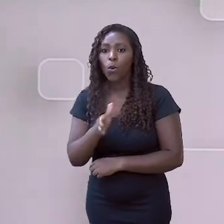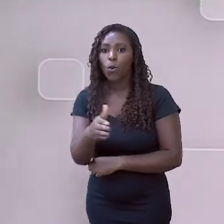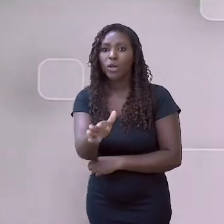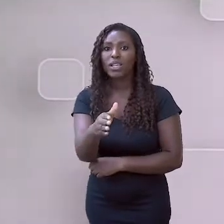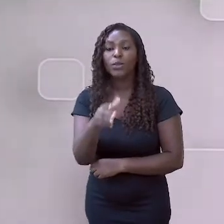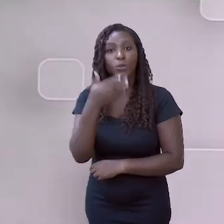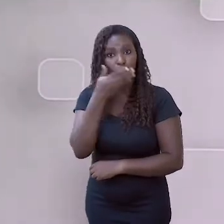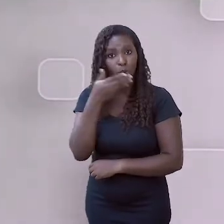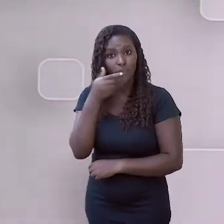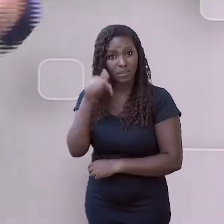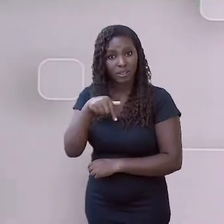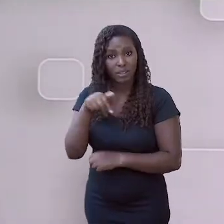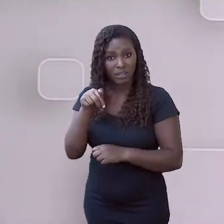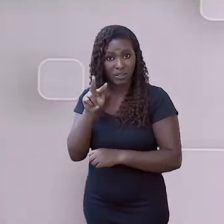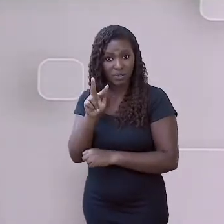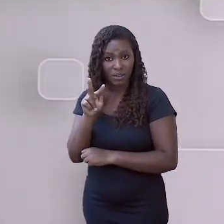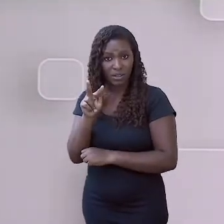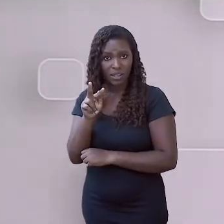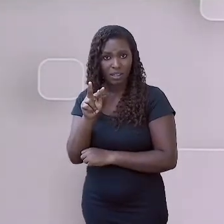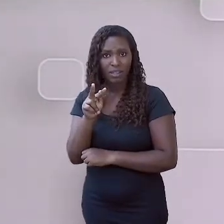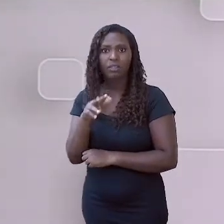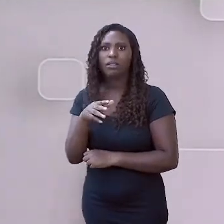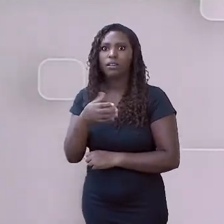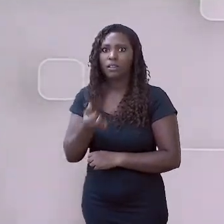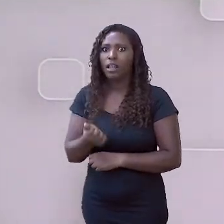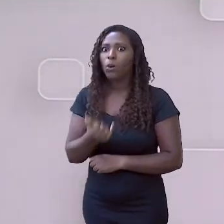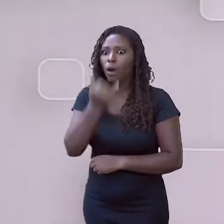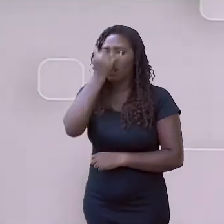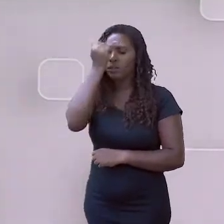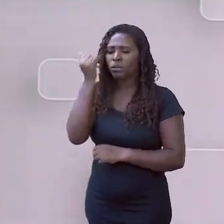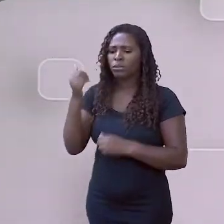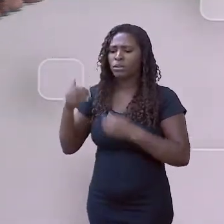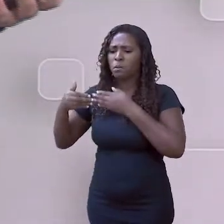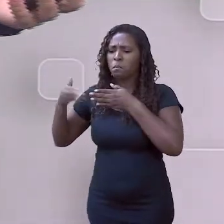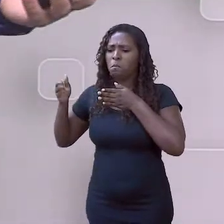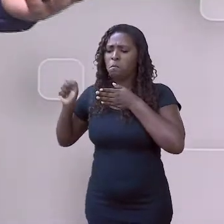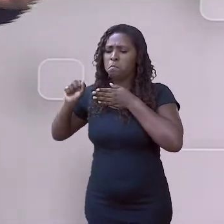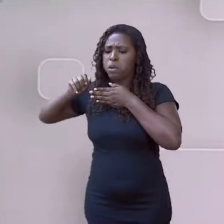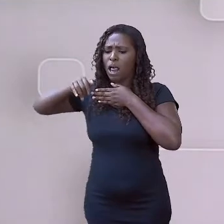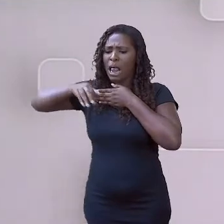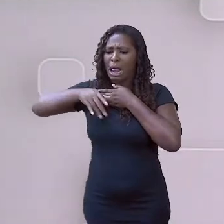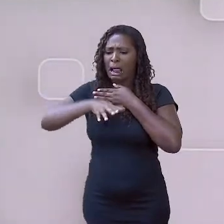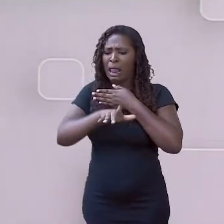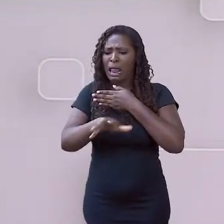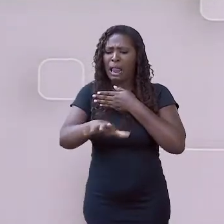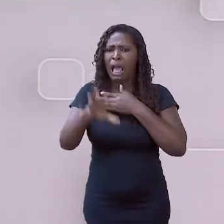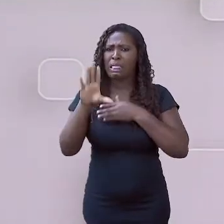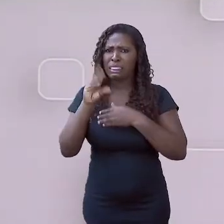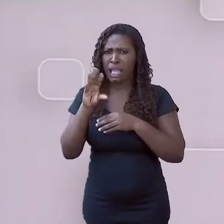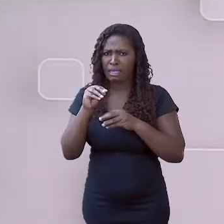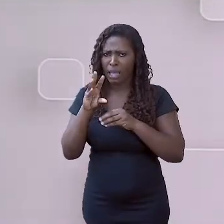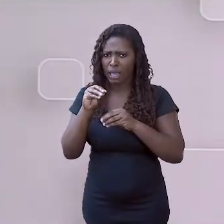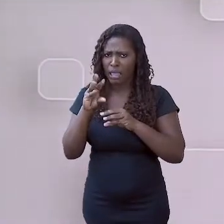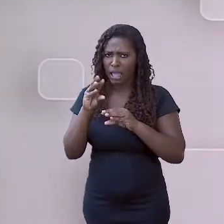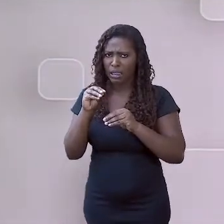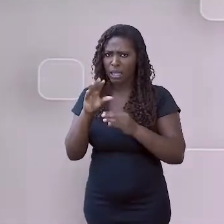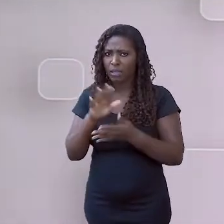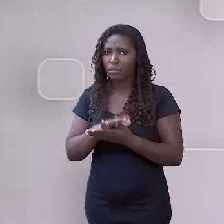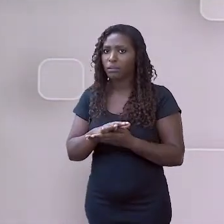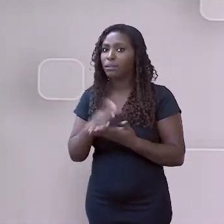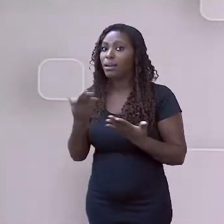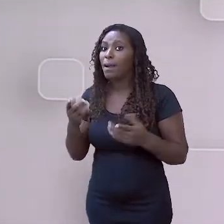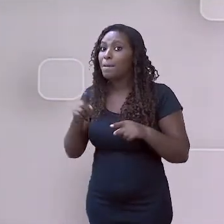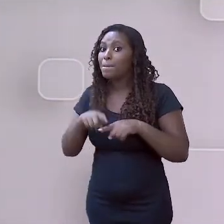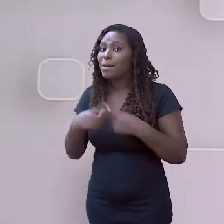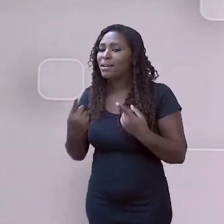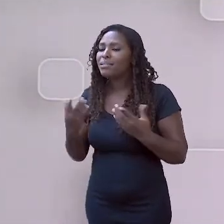Então, as ações do homem ao retirar a matéria-prima, ao retirar tudo isso, os recursos naturais,